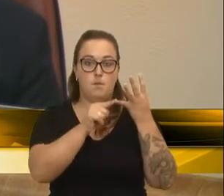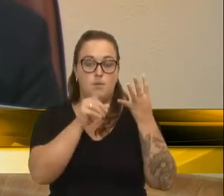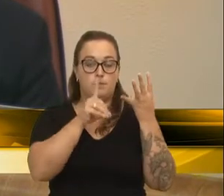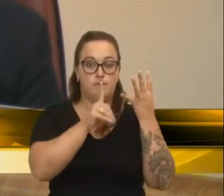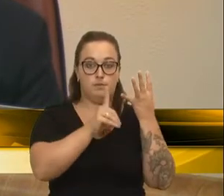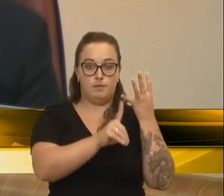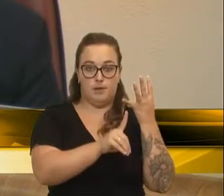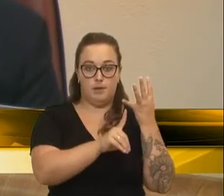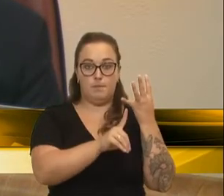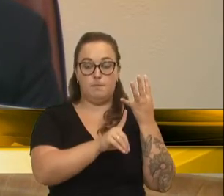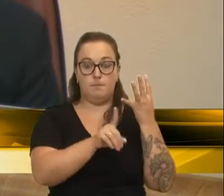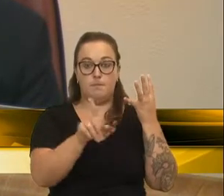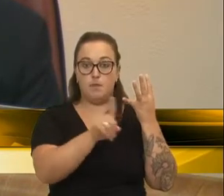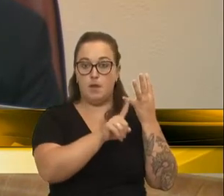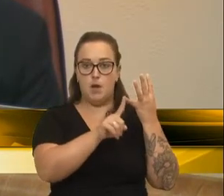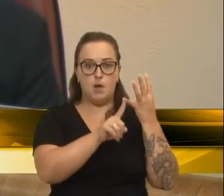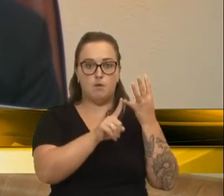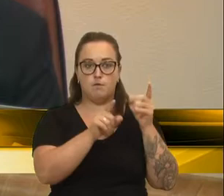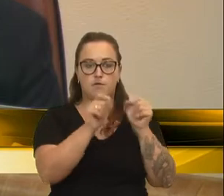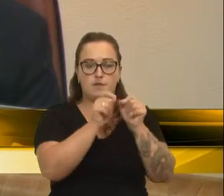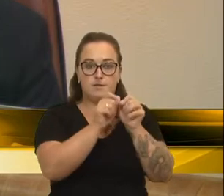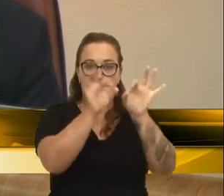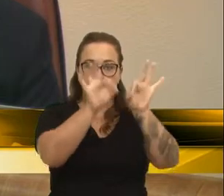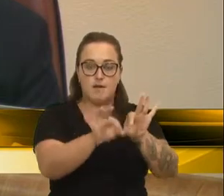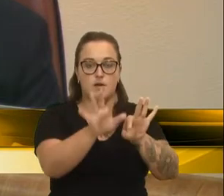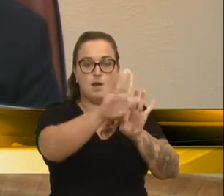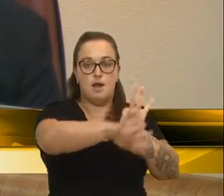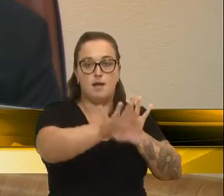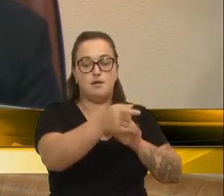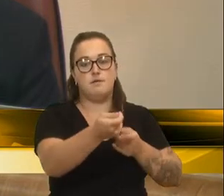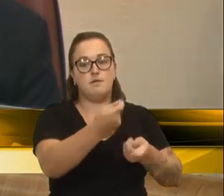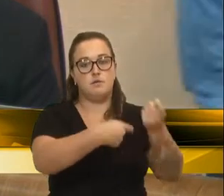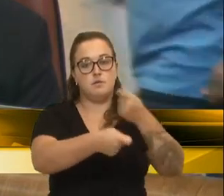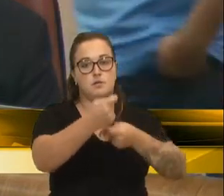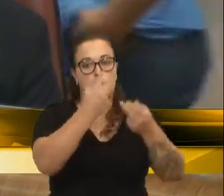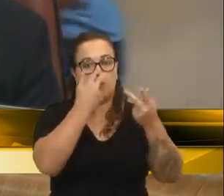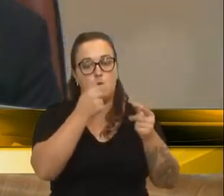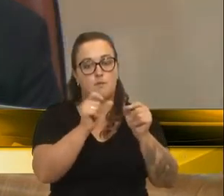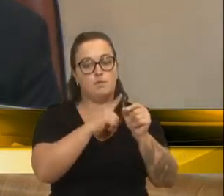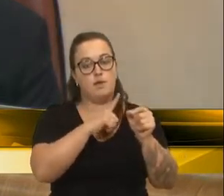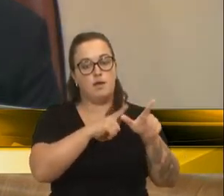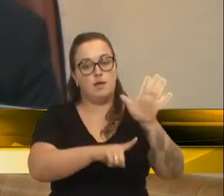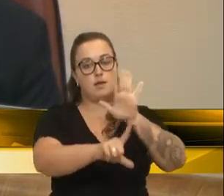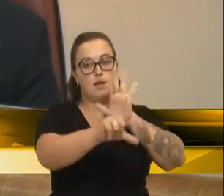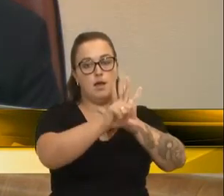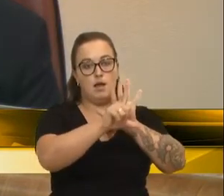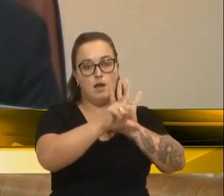Incorreu em improbidade administrativa, como tratada na Lei